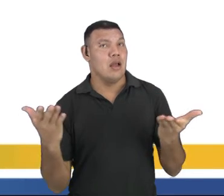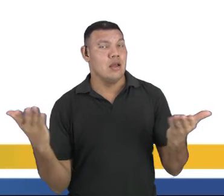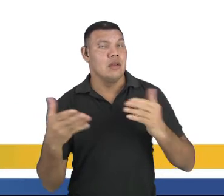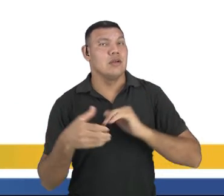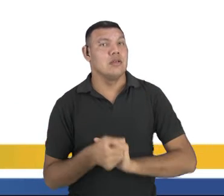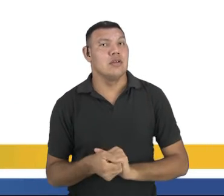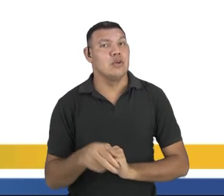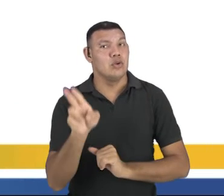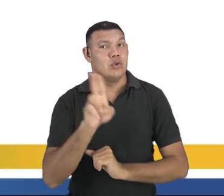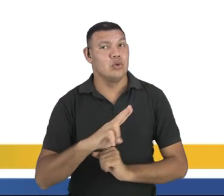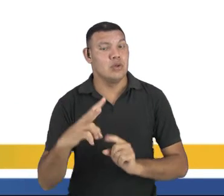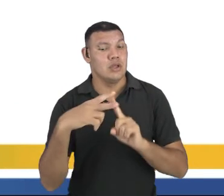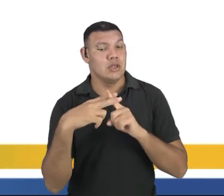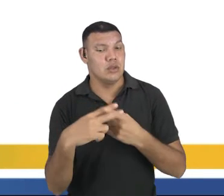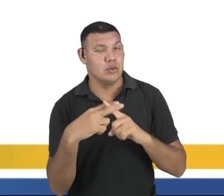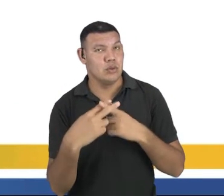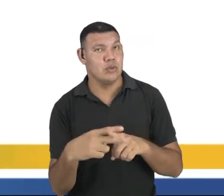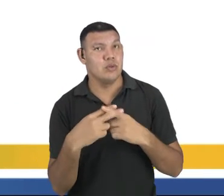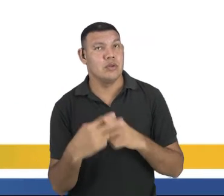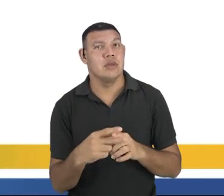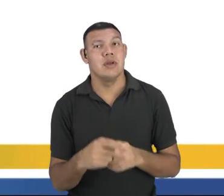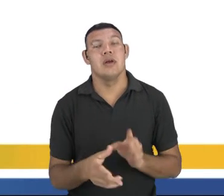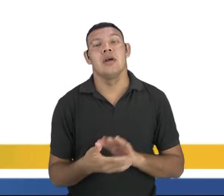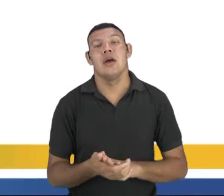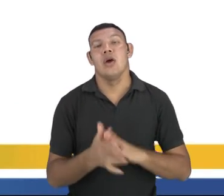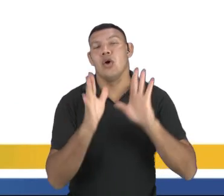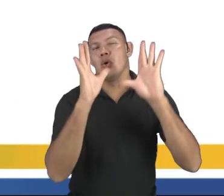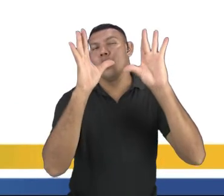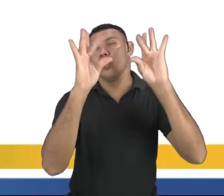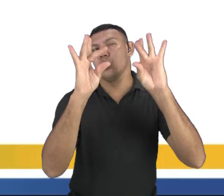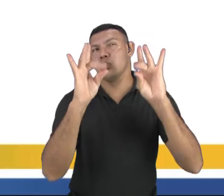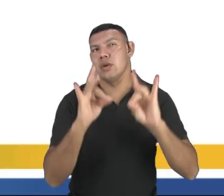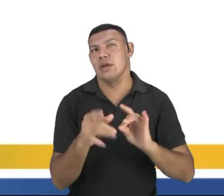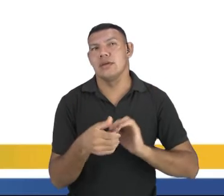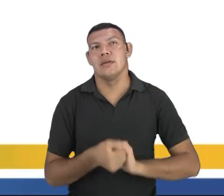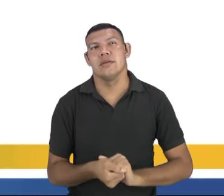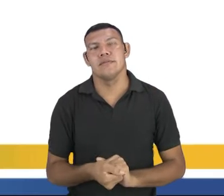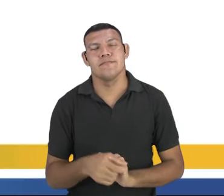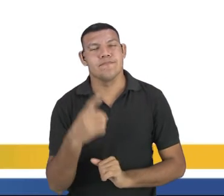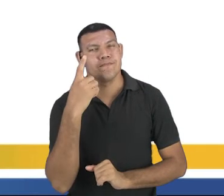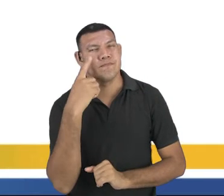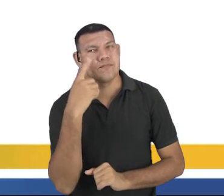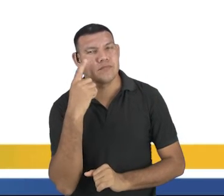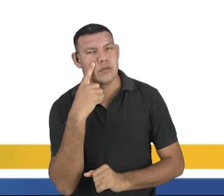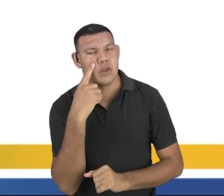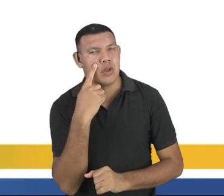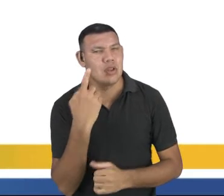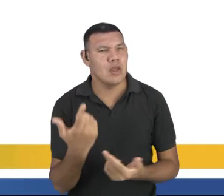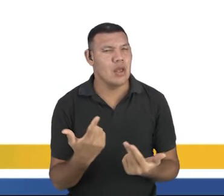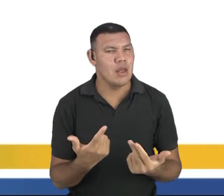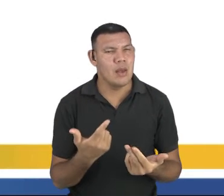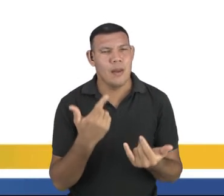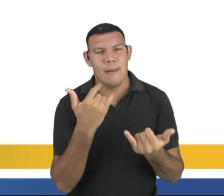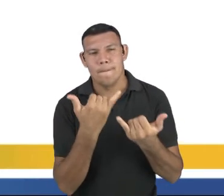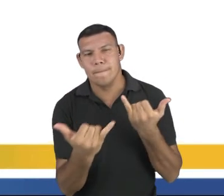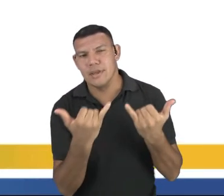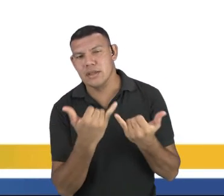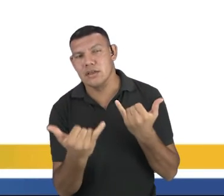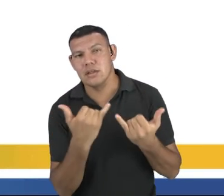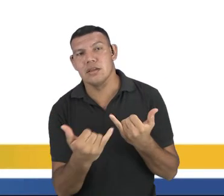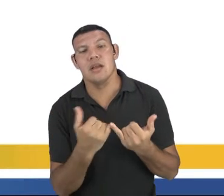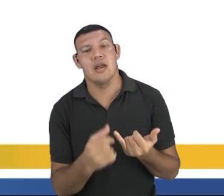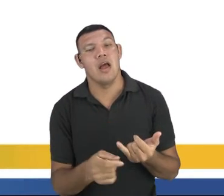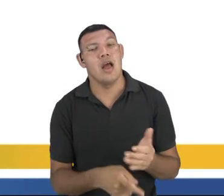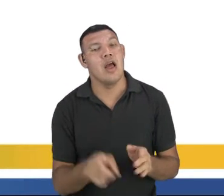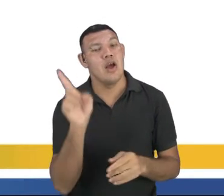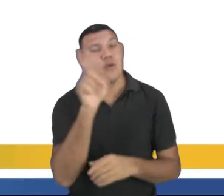vou usar uma ferramenta matemática chamada fatoração. Ou seja, eu vou ver o que tem em comum nesses dois termos aqui e vou